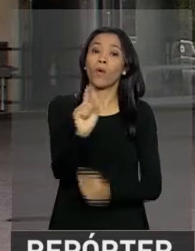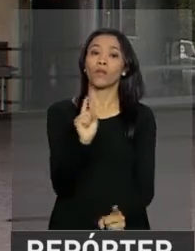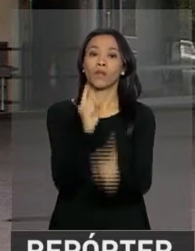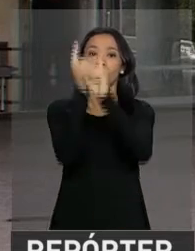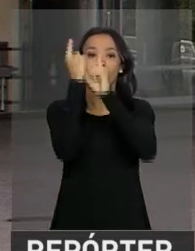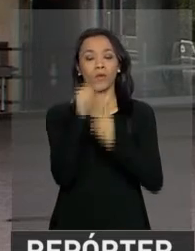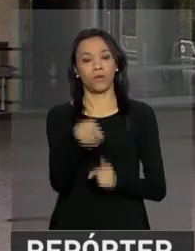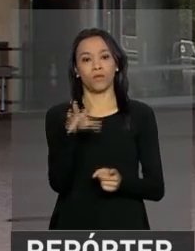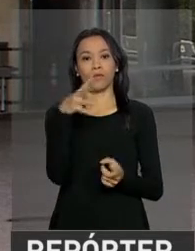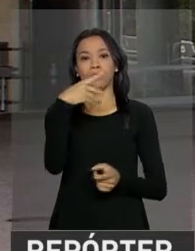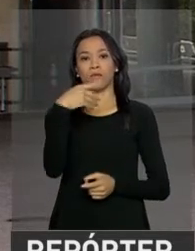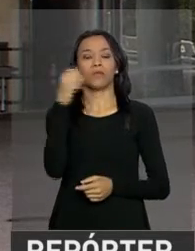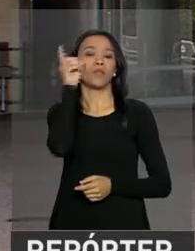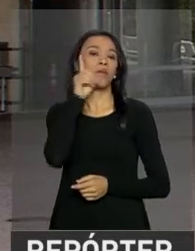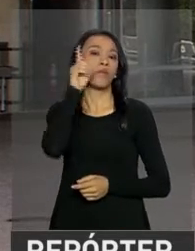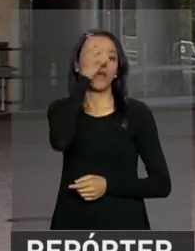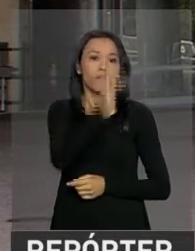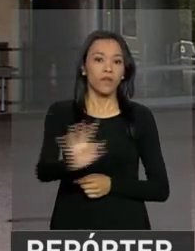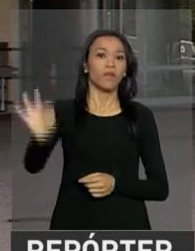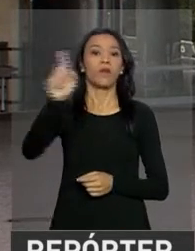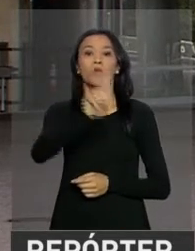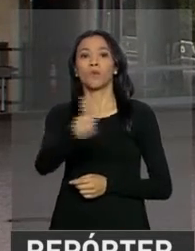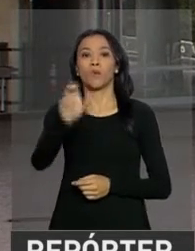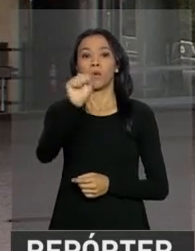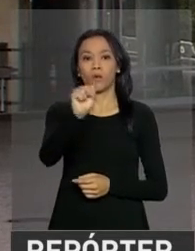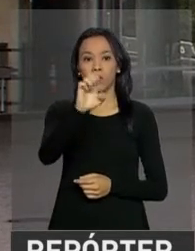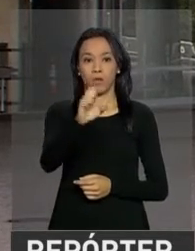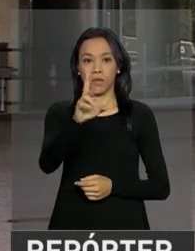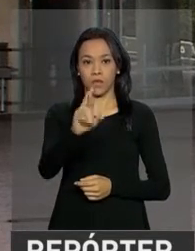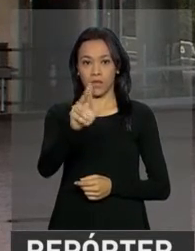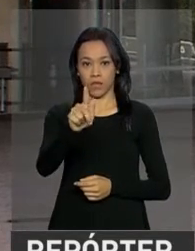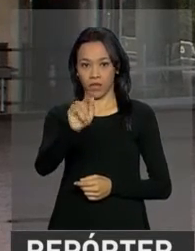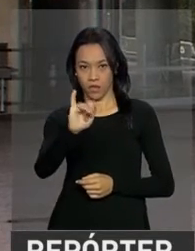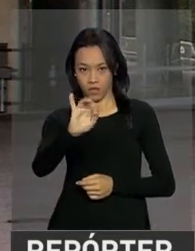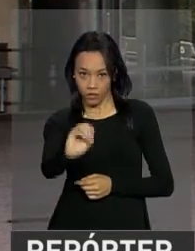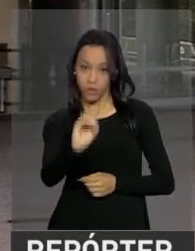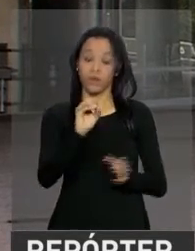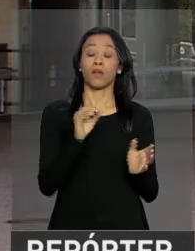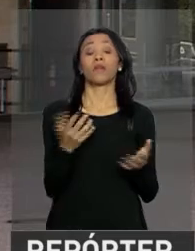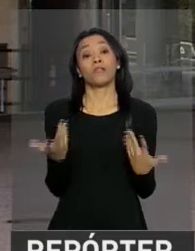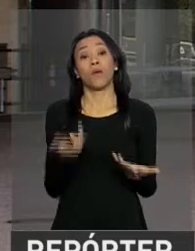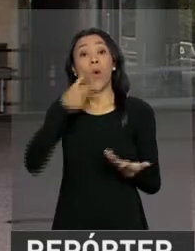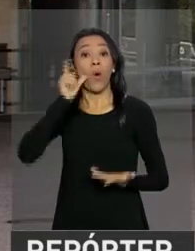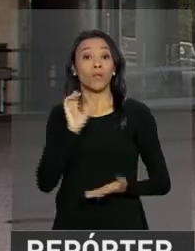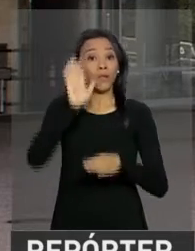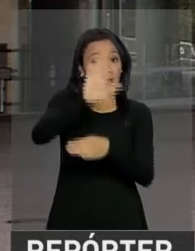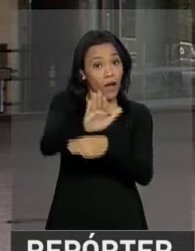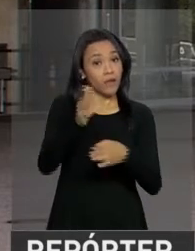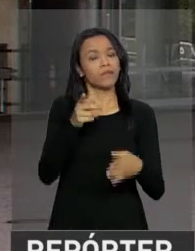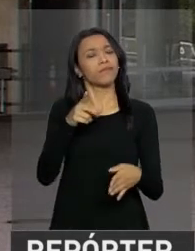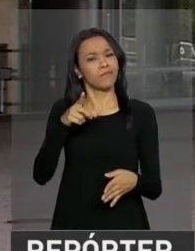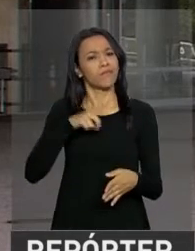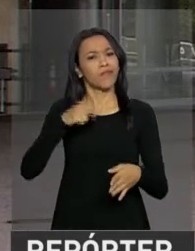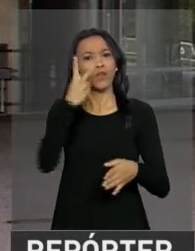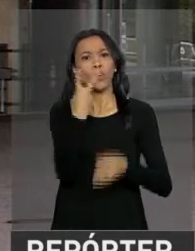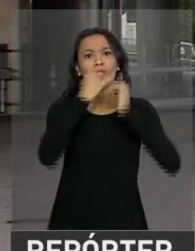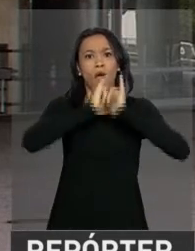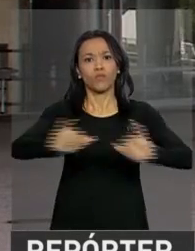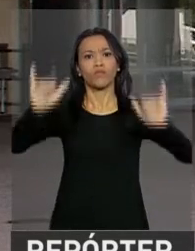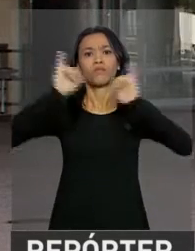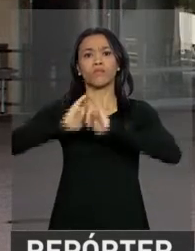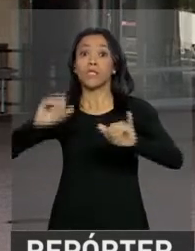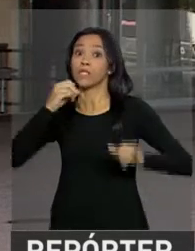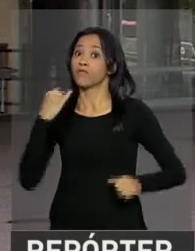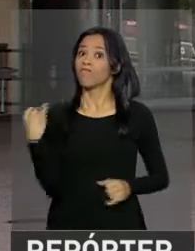pmdb do paraná sérgio sousa e olha danielle ontem pela tarde o presidente em exercício michel temer fez dois anúncios importantes